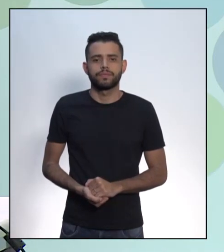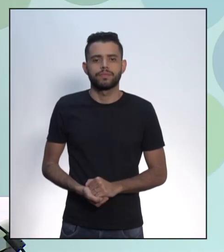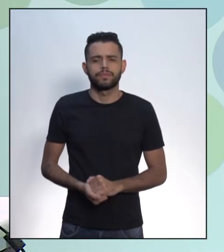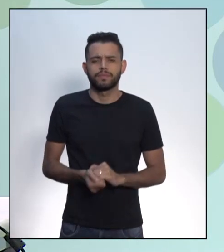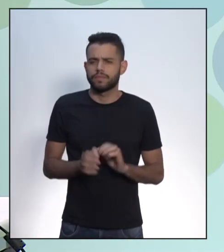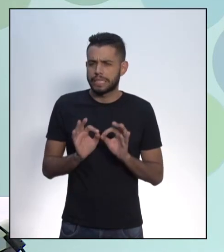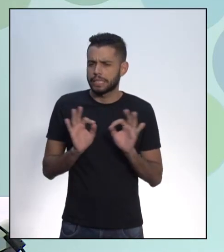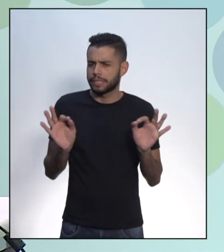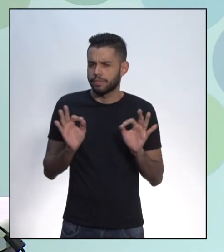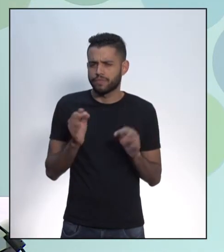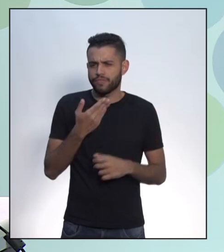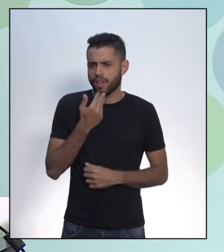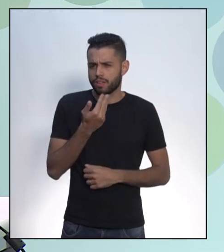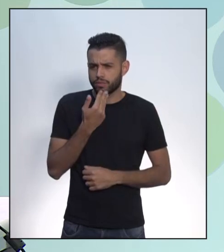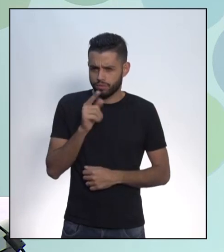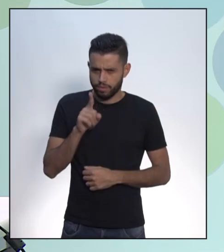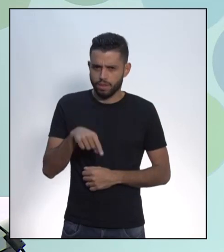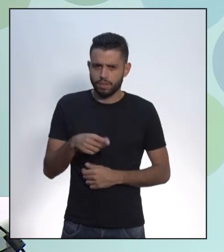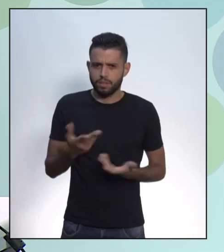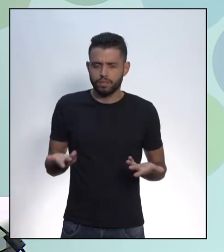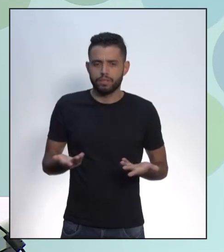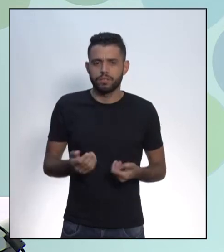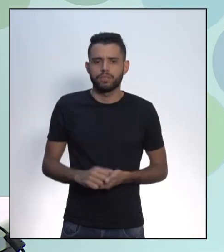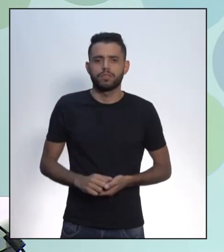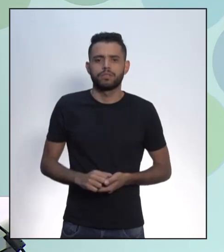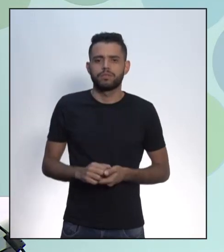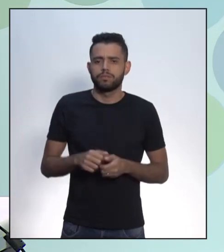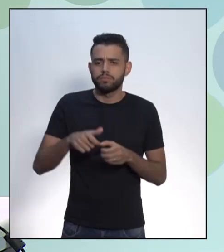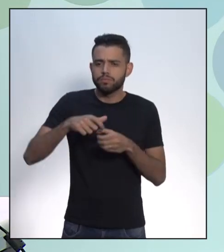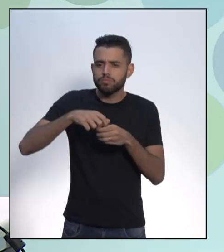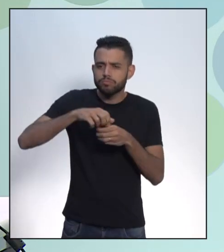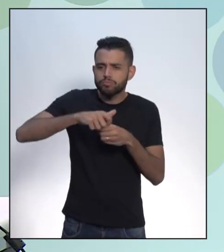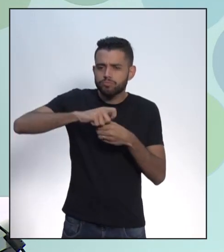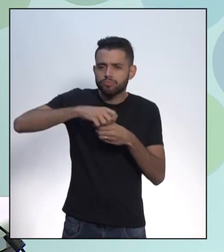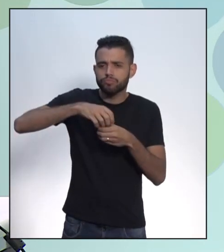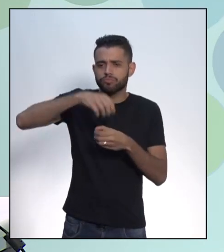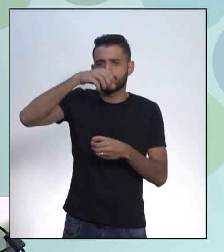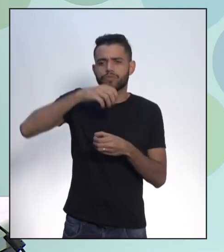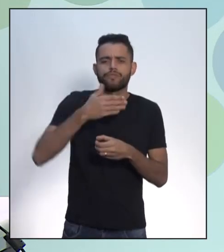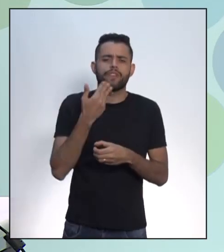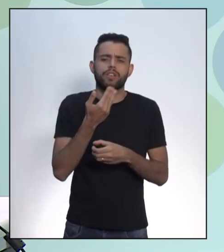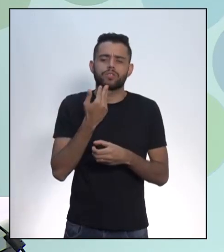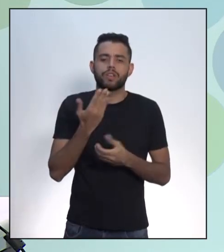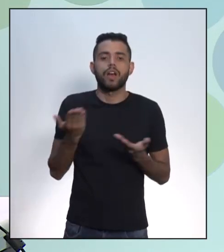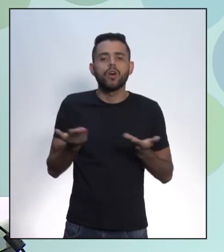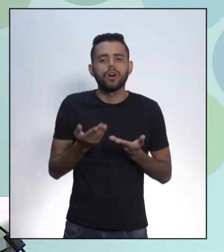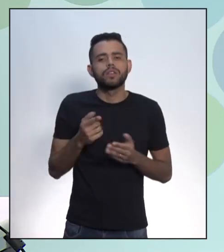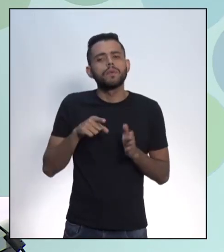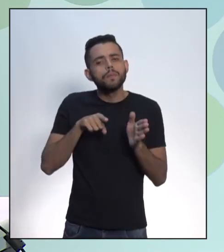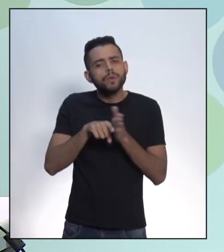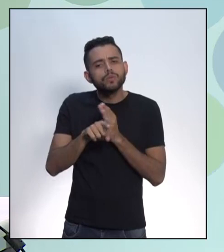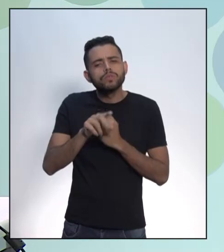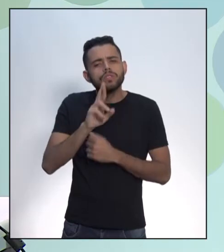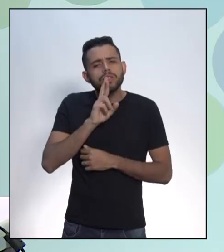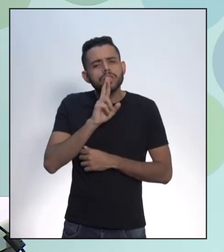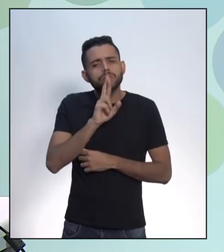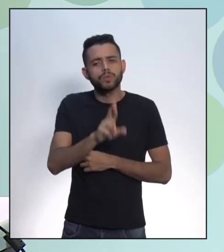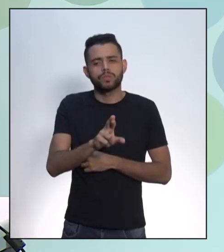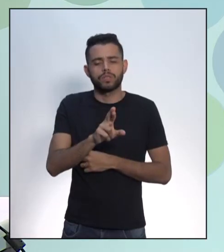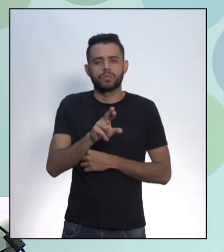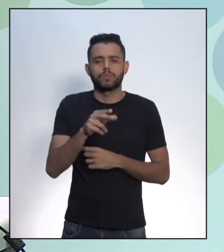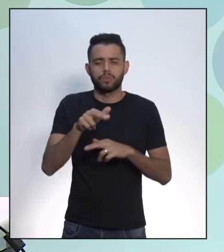Simples, não foi, pessoal? Bem simples a montagem desse filtro, né? Agora eu quero que vocês respondam 2 perguntas baseadas